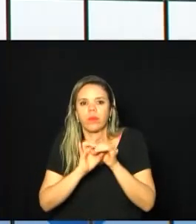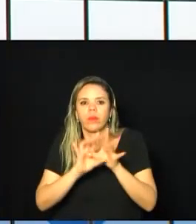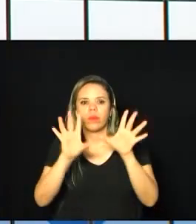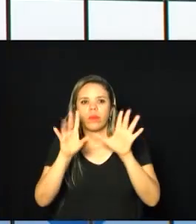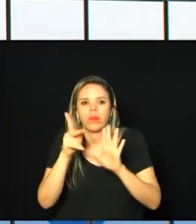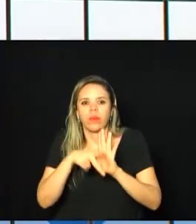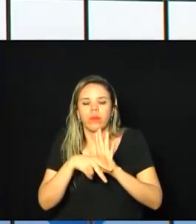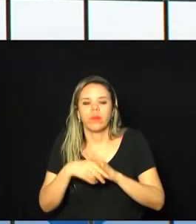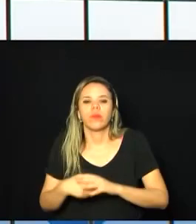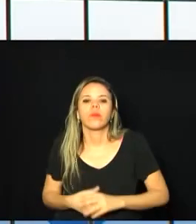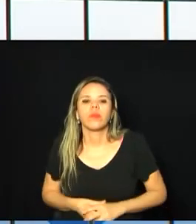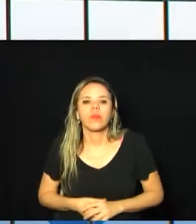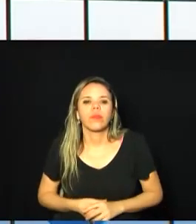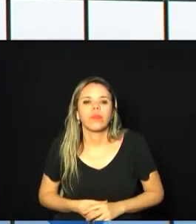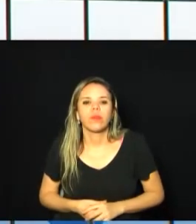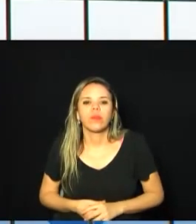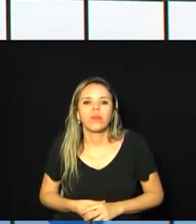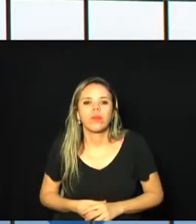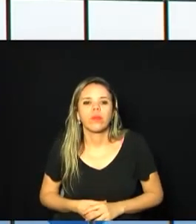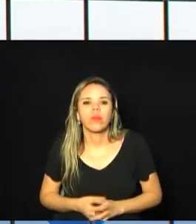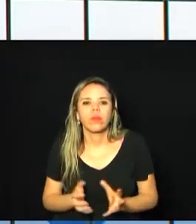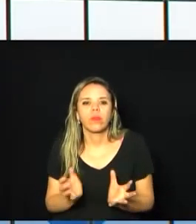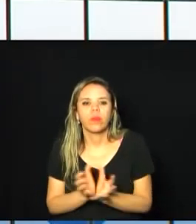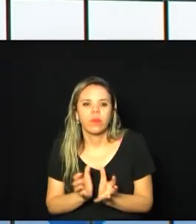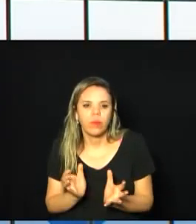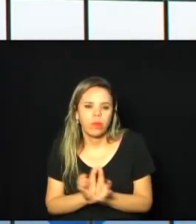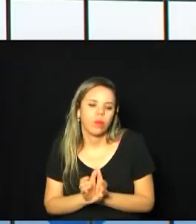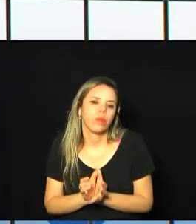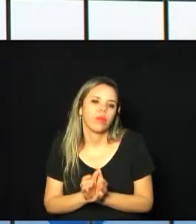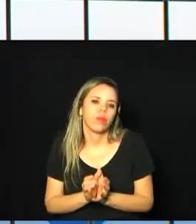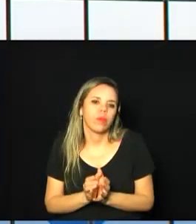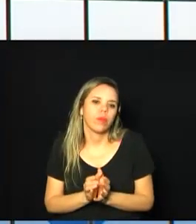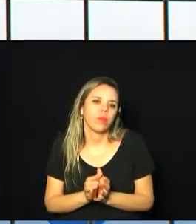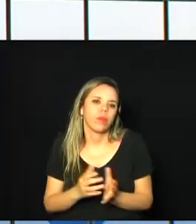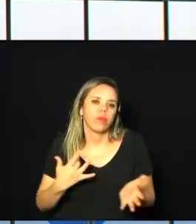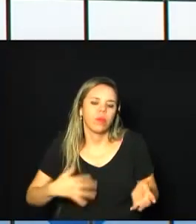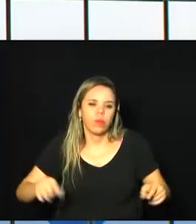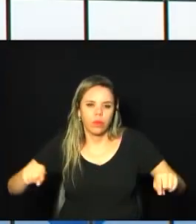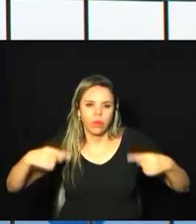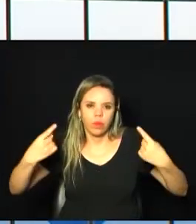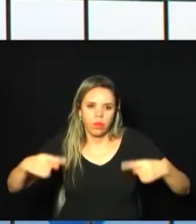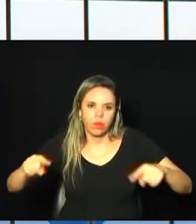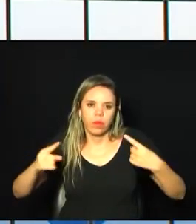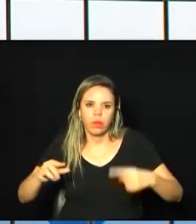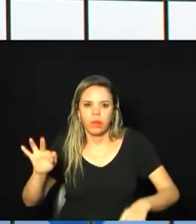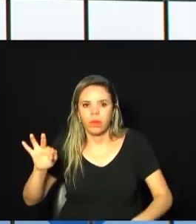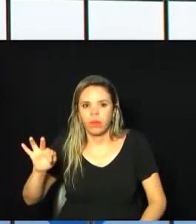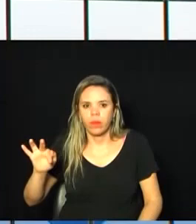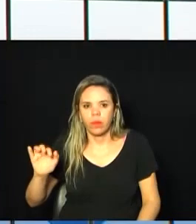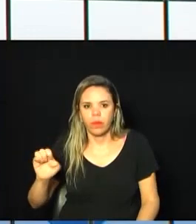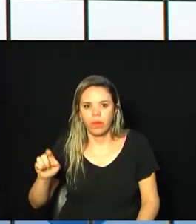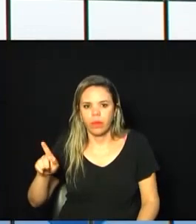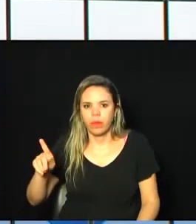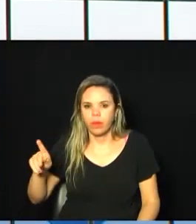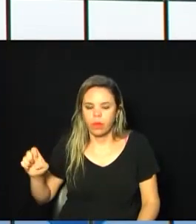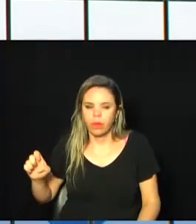no projeto. A Camerata de Cordas, regida pelo maestro Felipe Oliveira, e a Orquestra Acadêmica